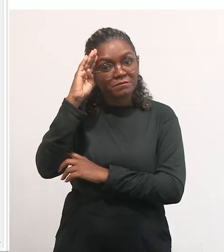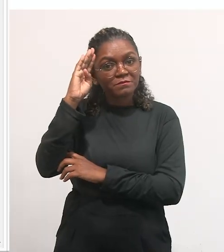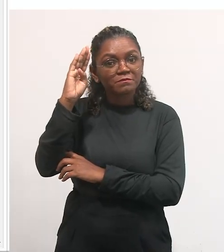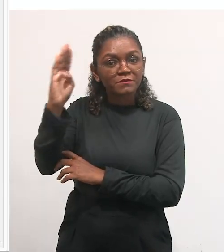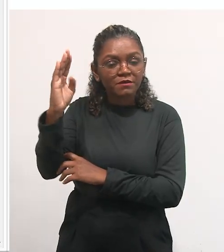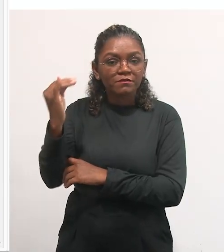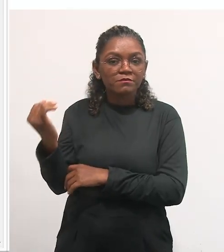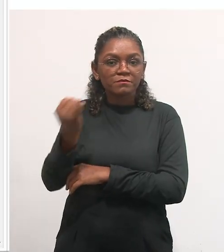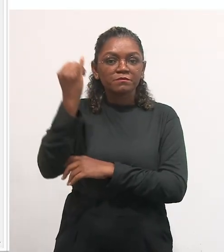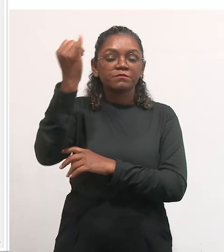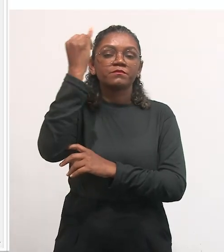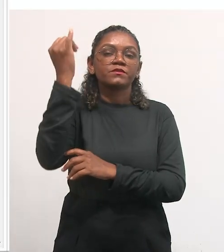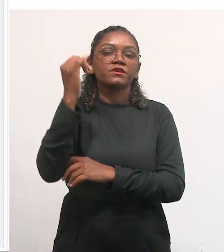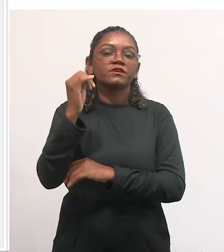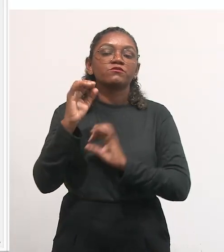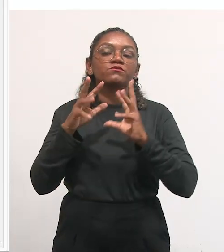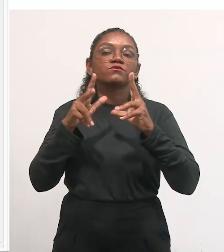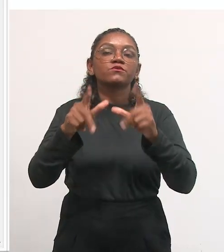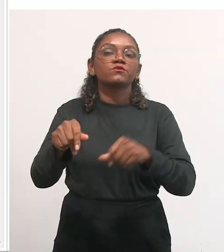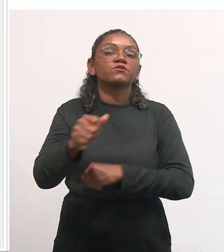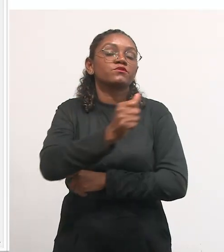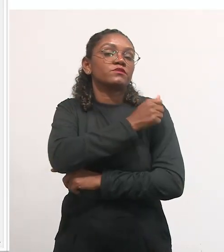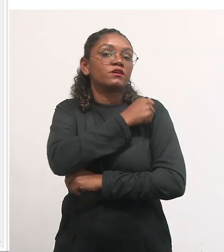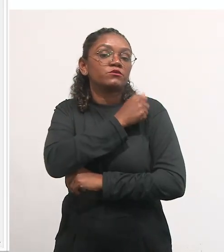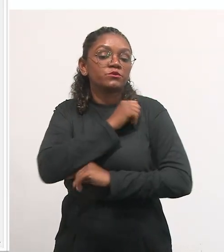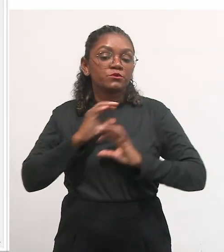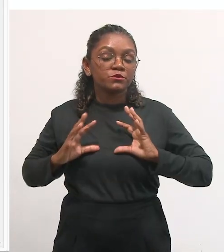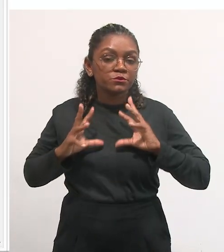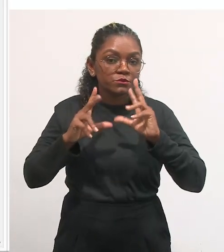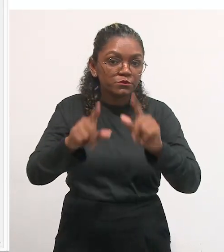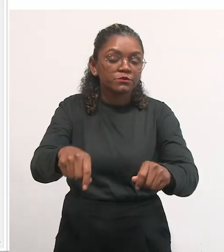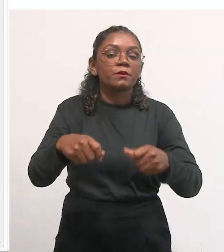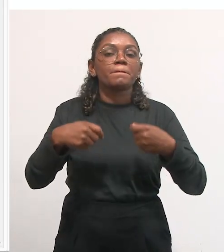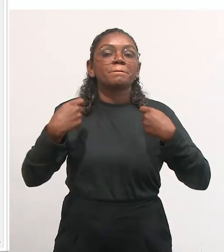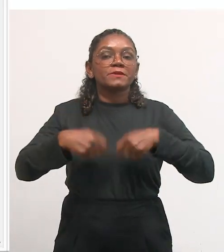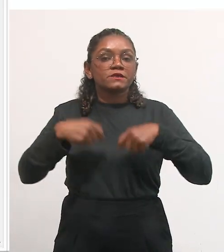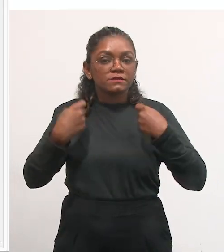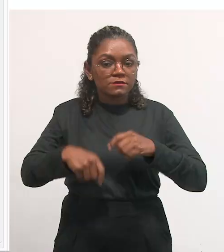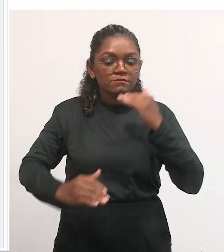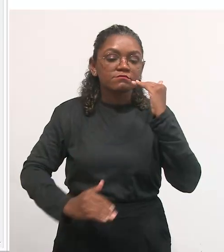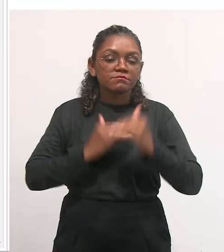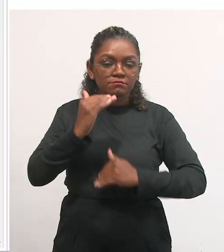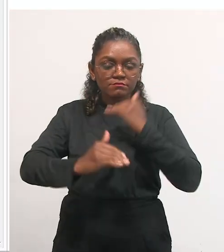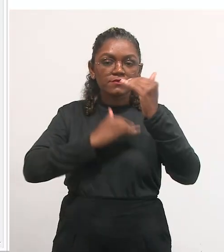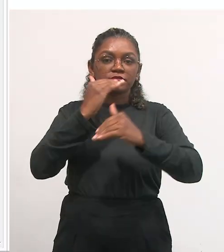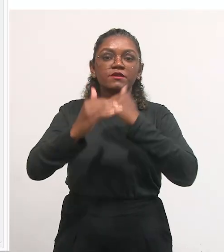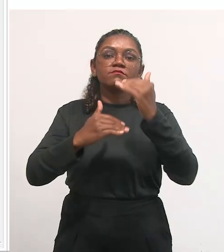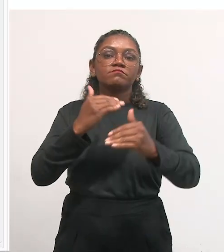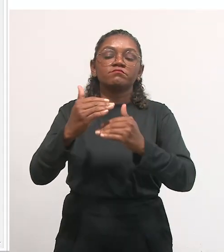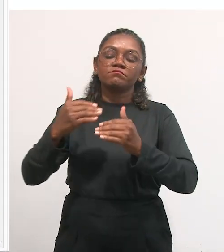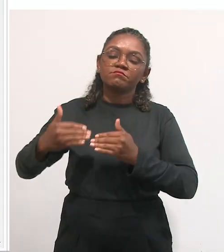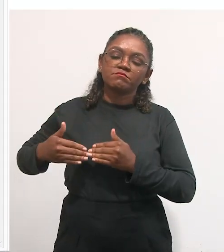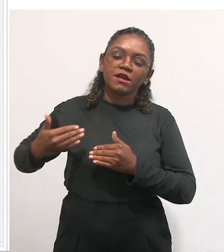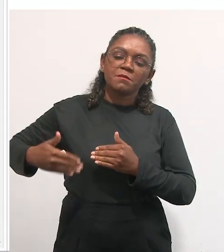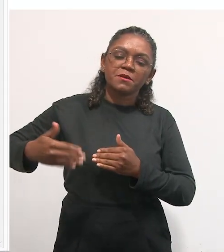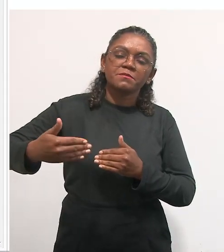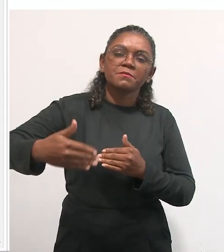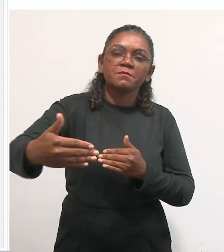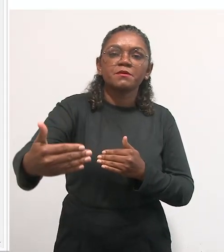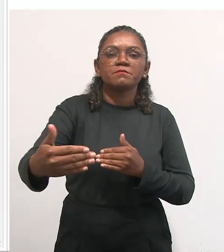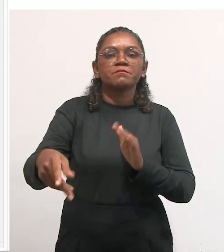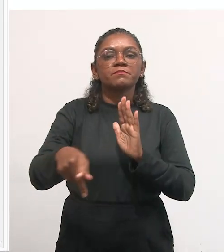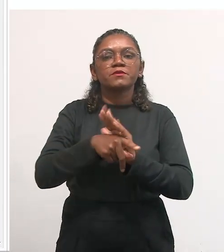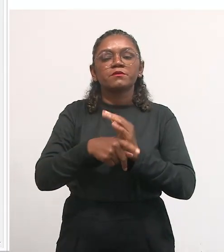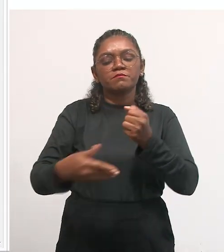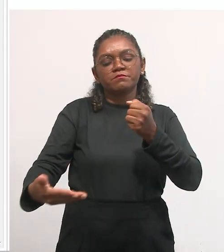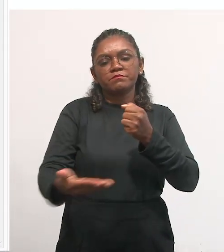devem desenvolver ao longo das etapas e modalidades da educação básica, de modo que tenham